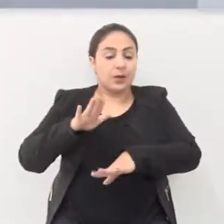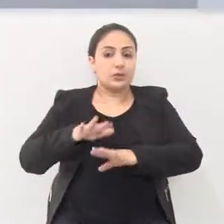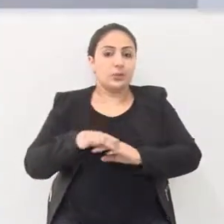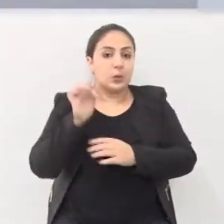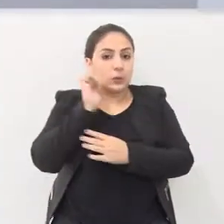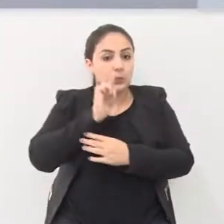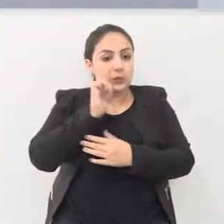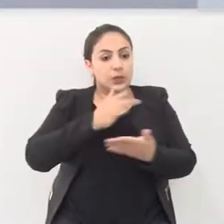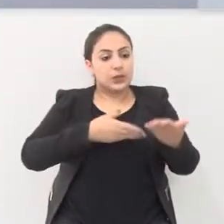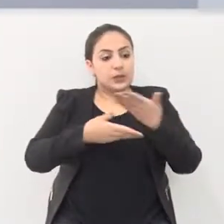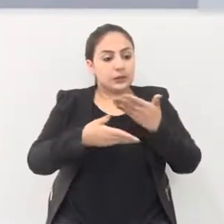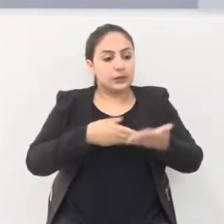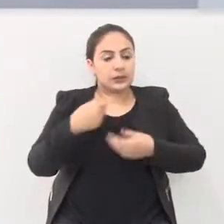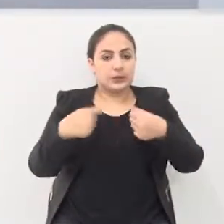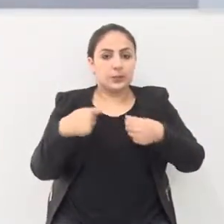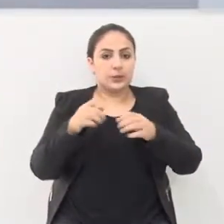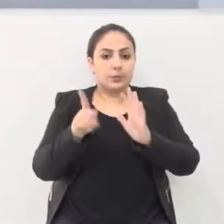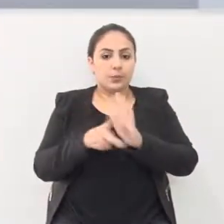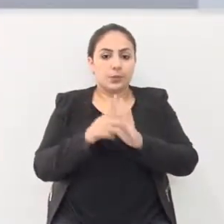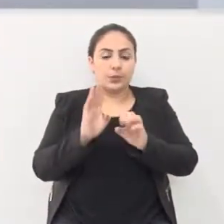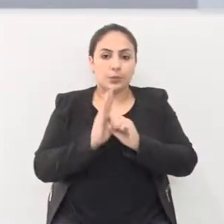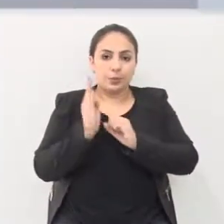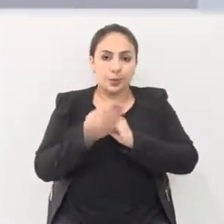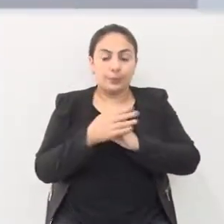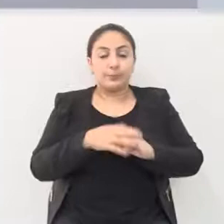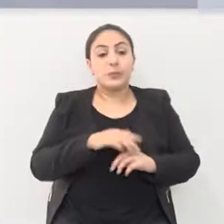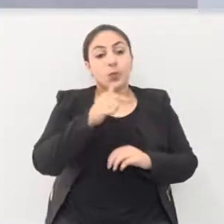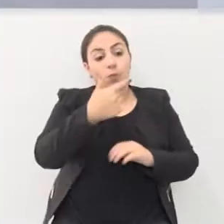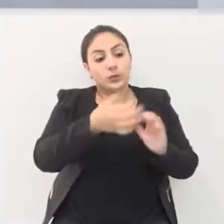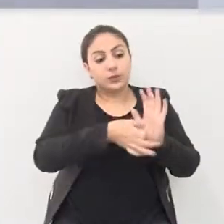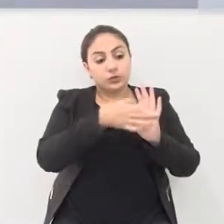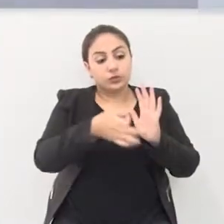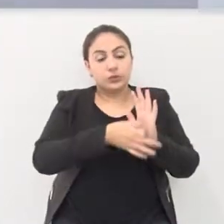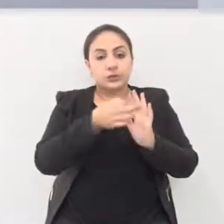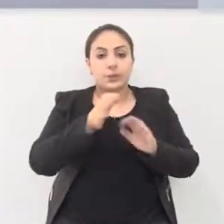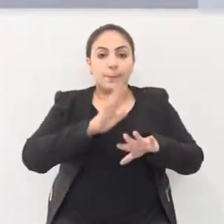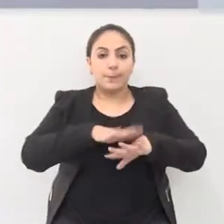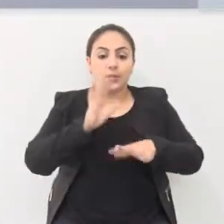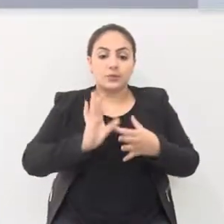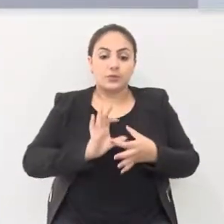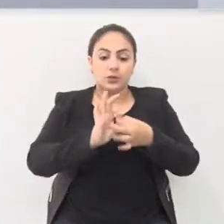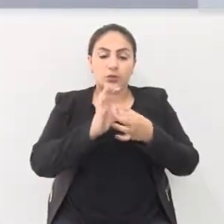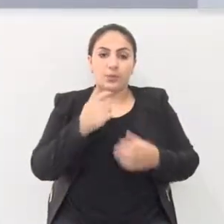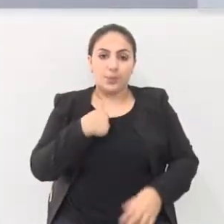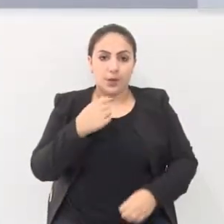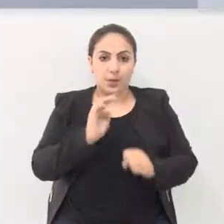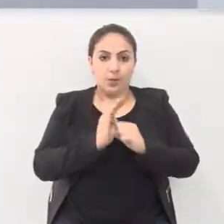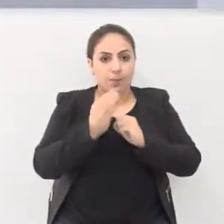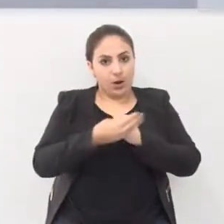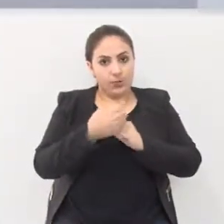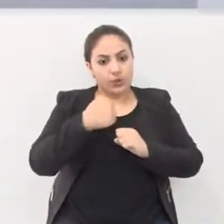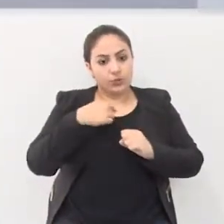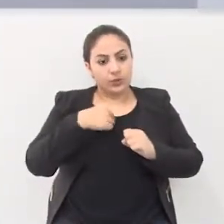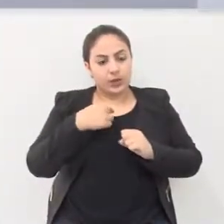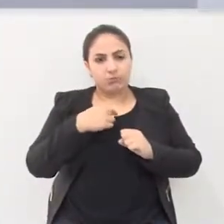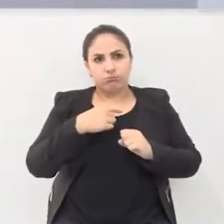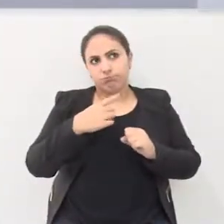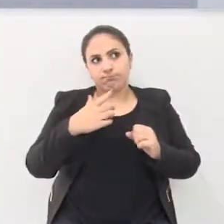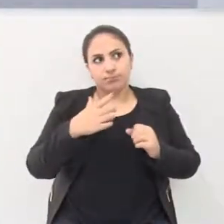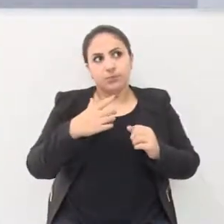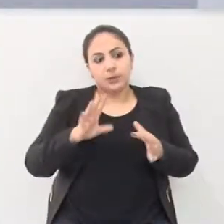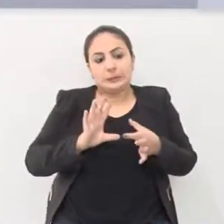a mais para poder atender a demanda daquele bairro. E essa outra indicação foi mais vinculada ao meu bairro, onde eu tenho uma